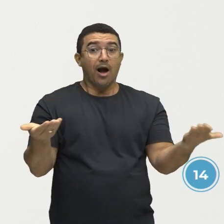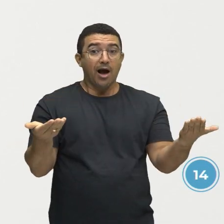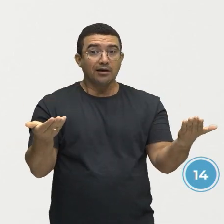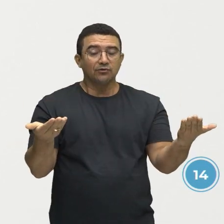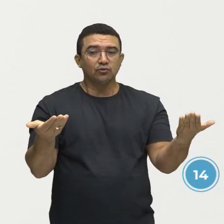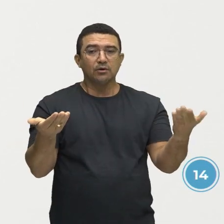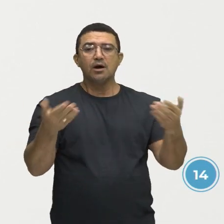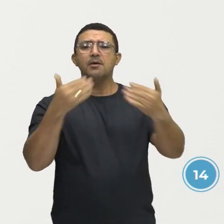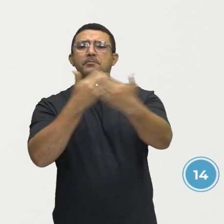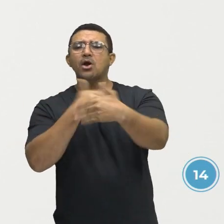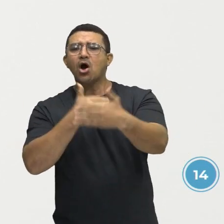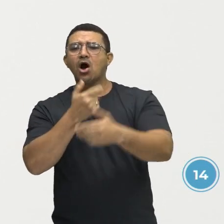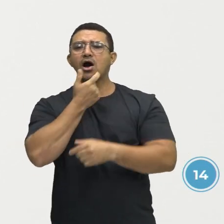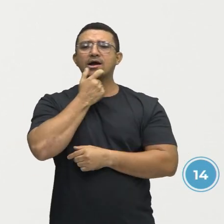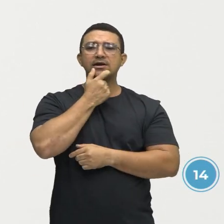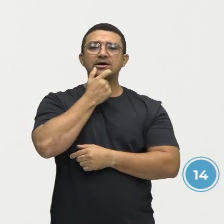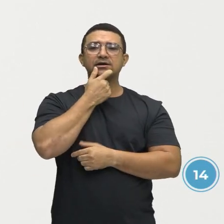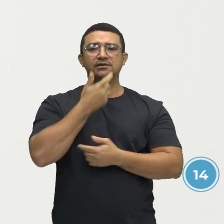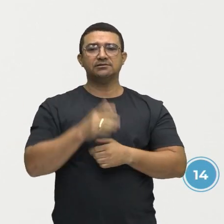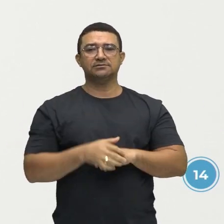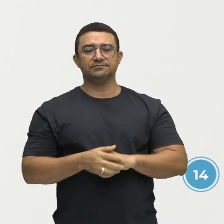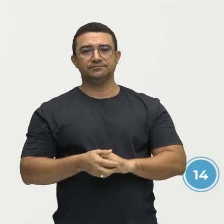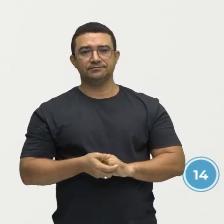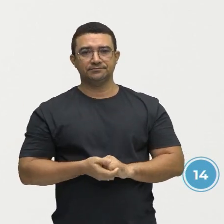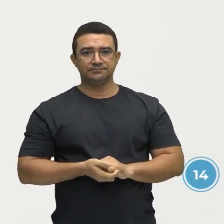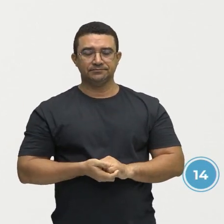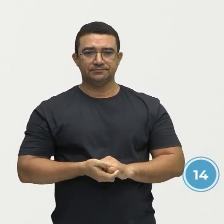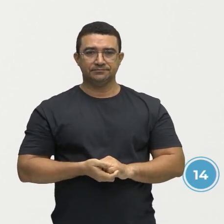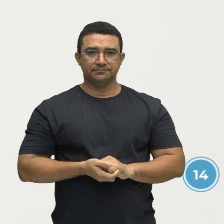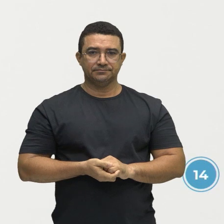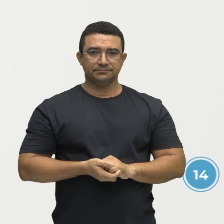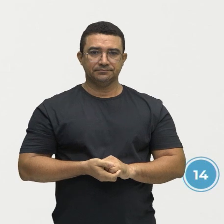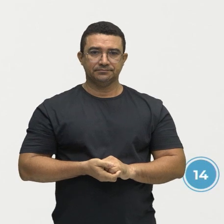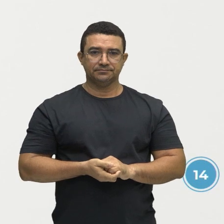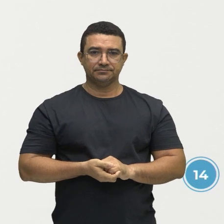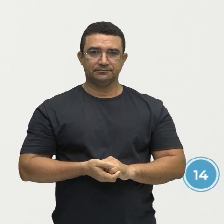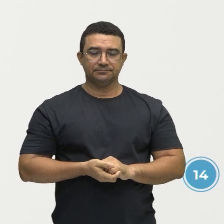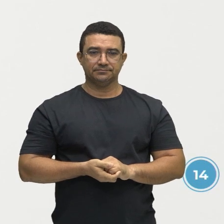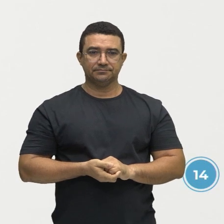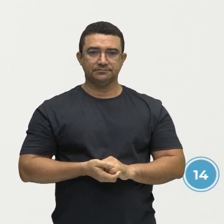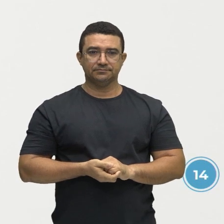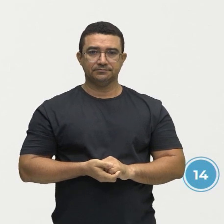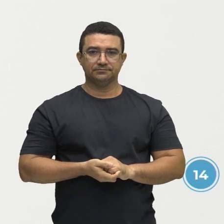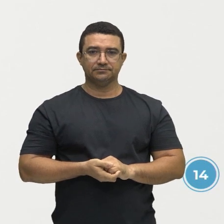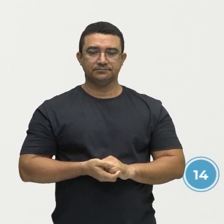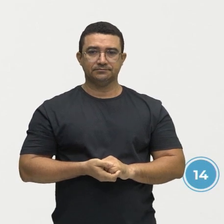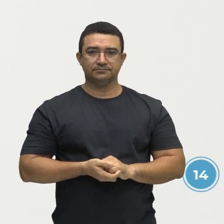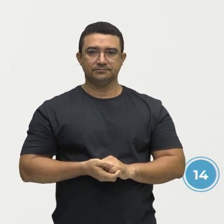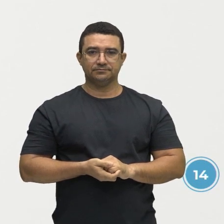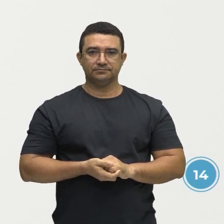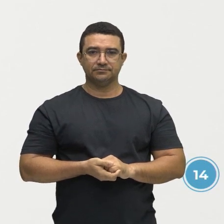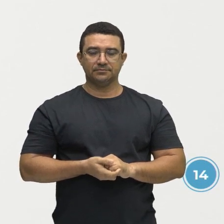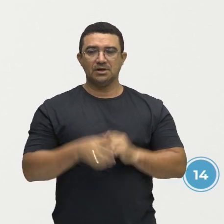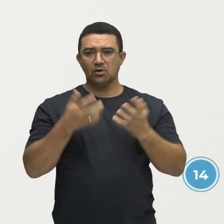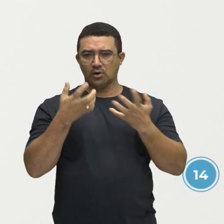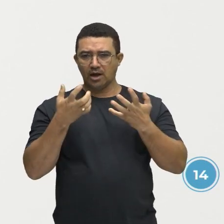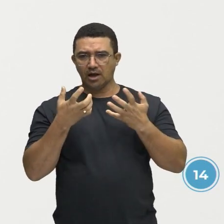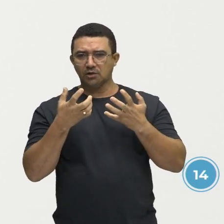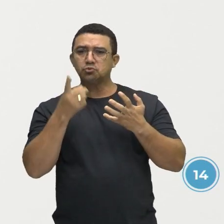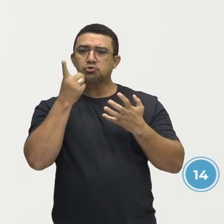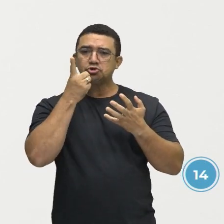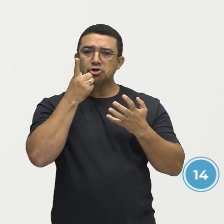inglês? When. Então, na quarta-feira, na quinta-feira, when. Na próxima semana. Então, quando eu quero uma data, um